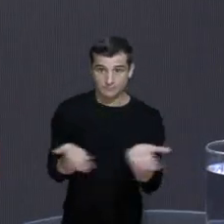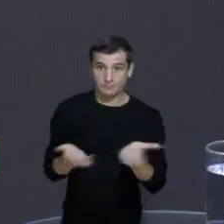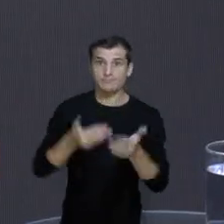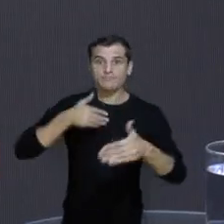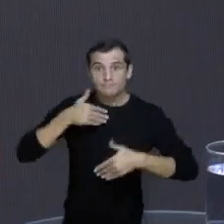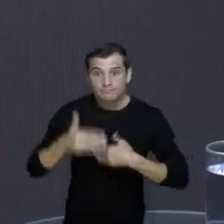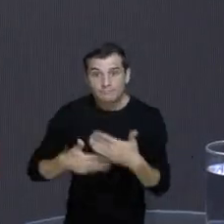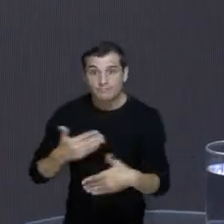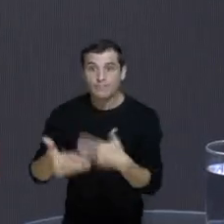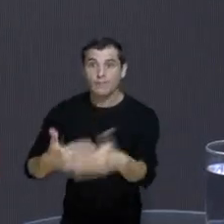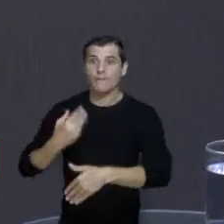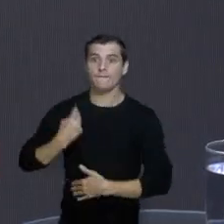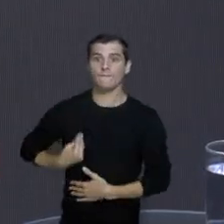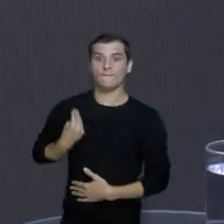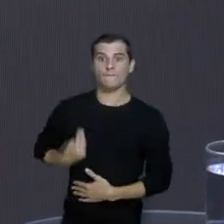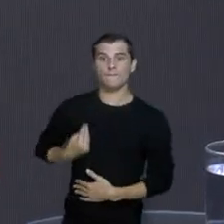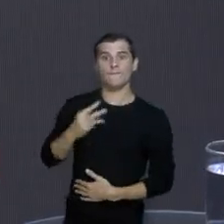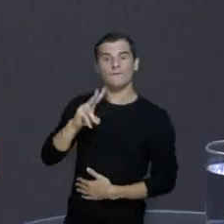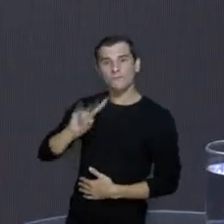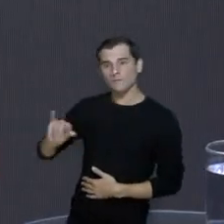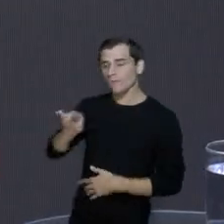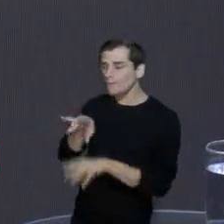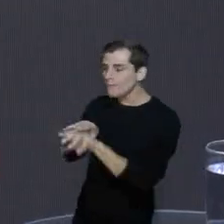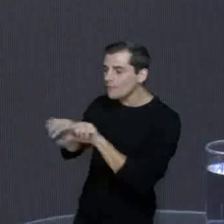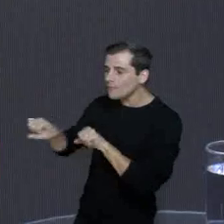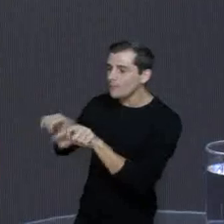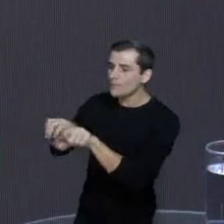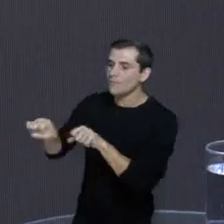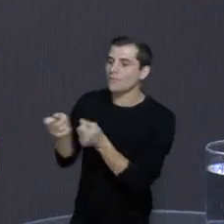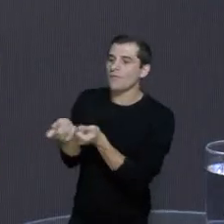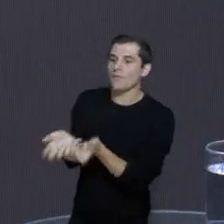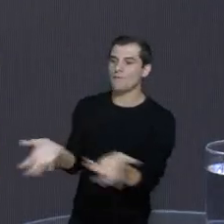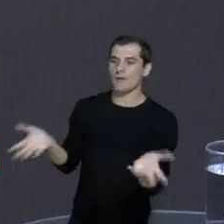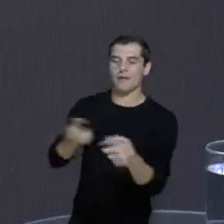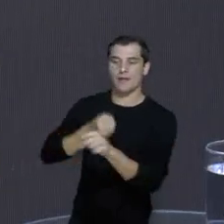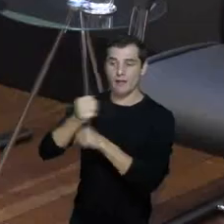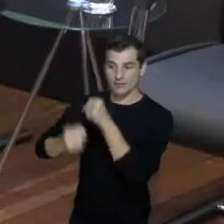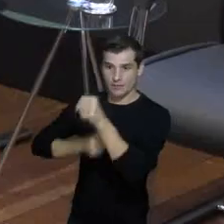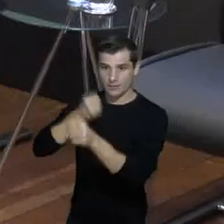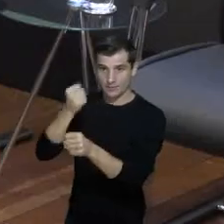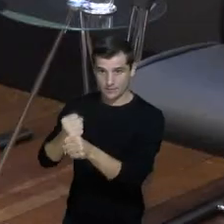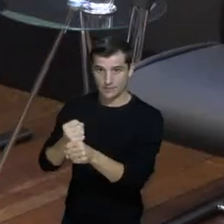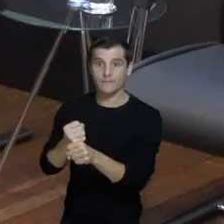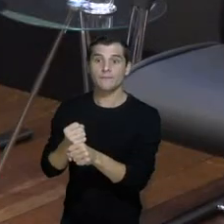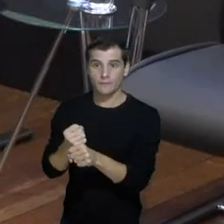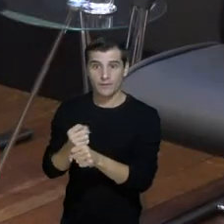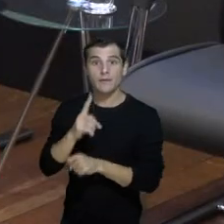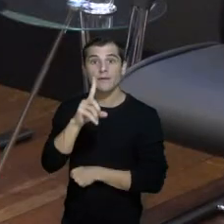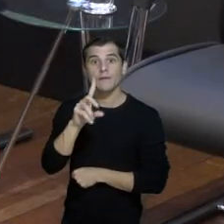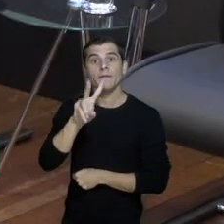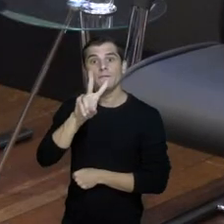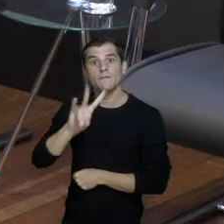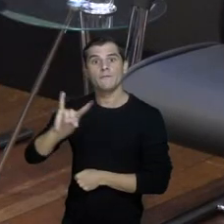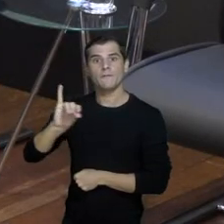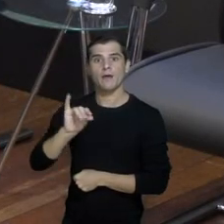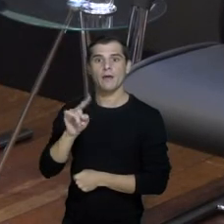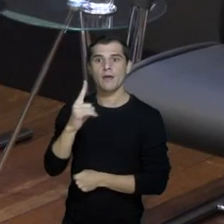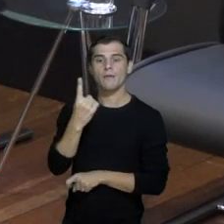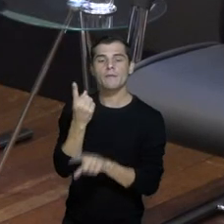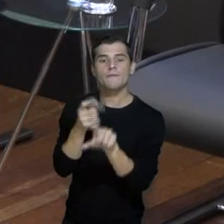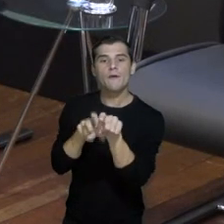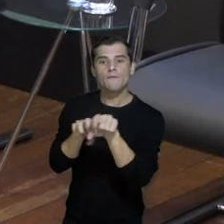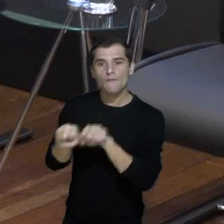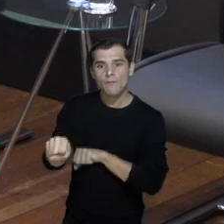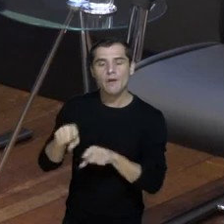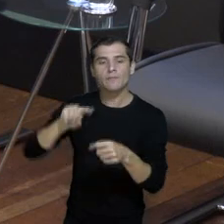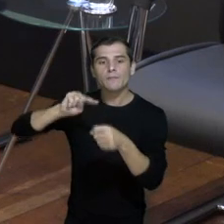eh que teremos formações no próximo ano né formações e uma formação mais eh profunda